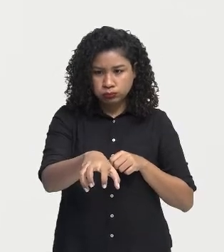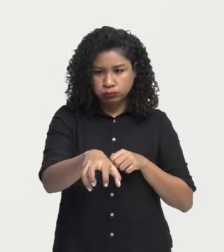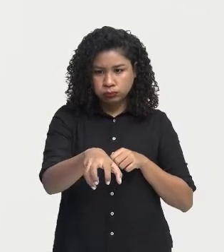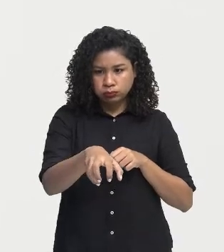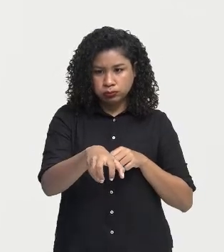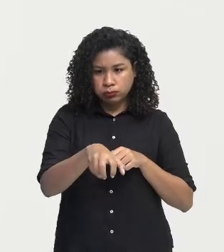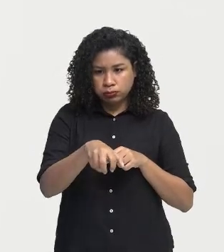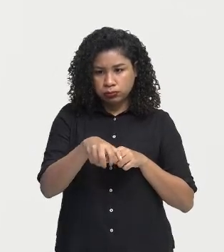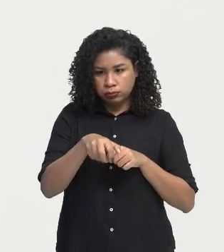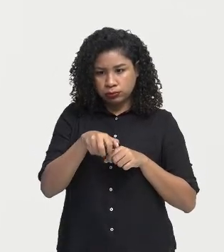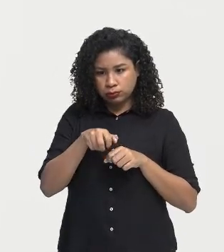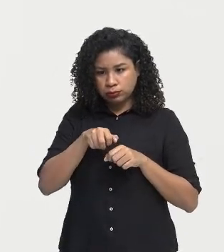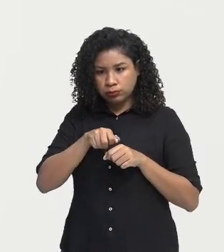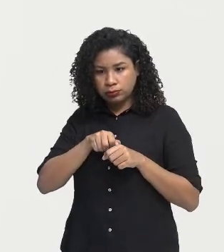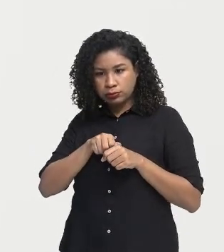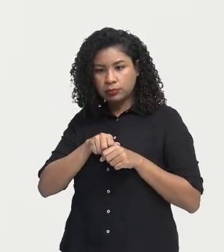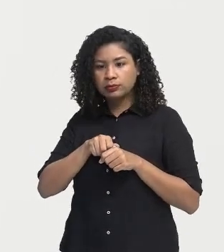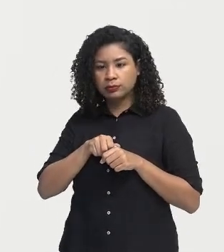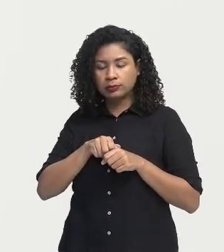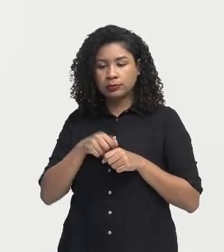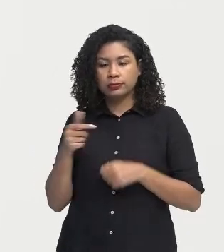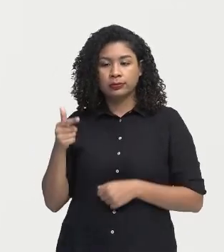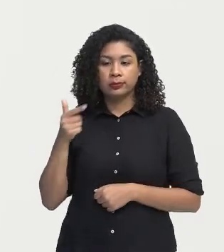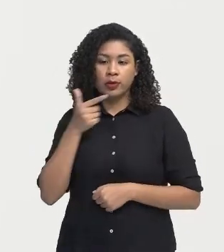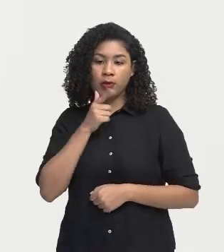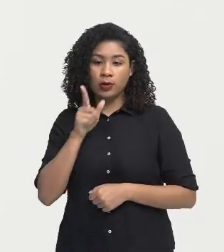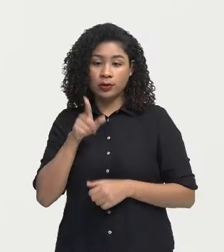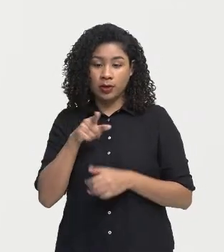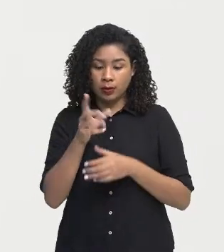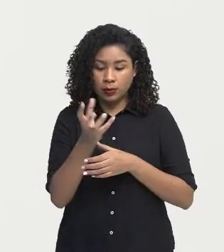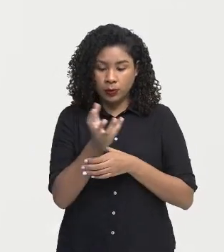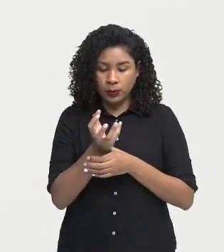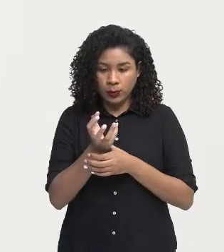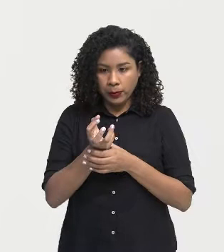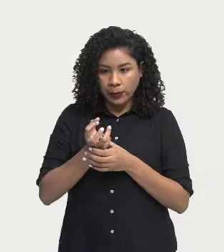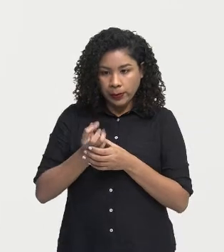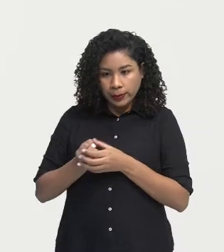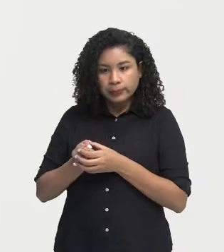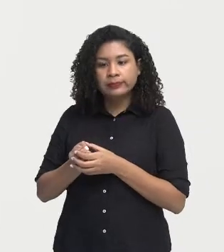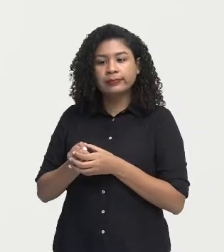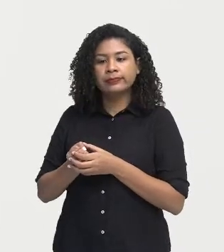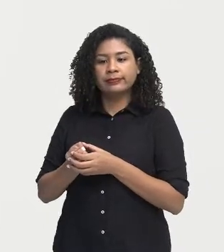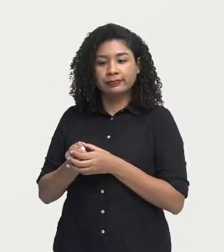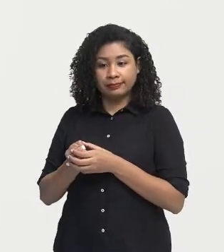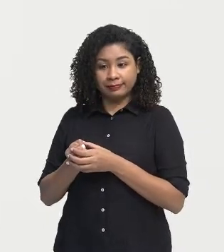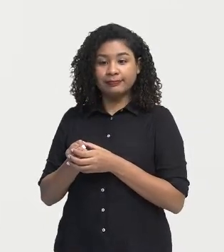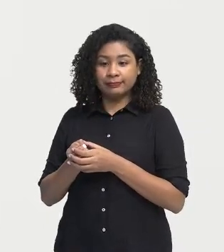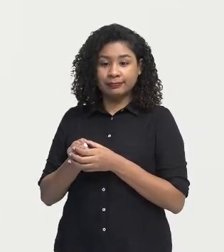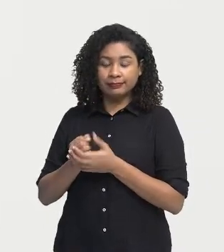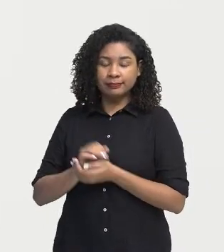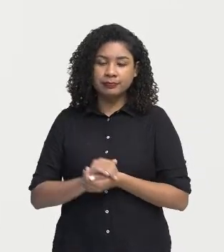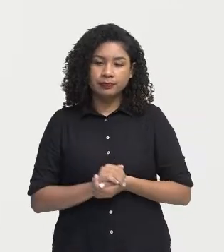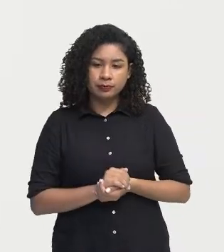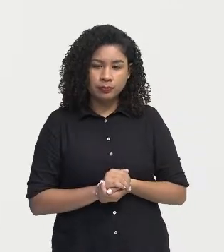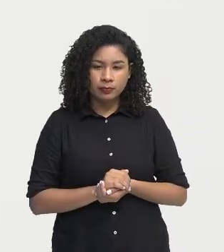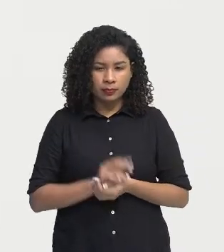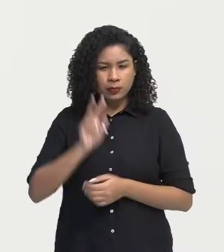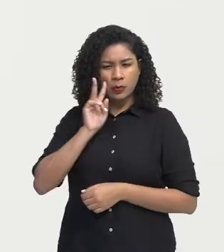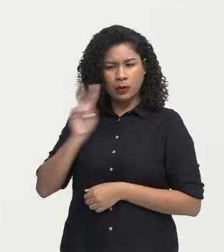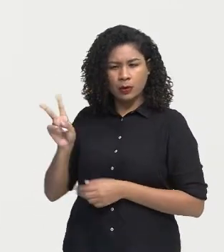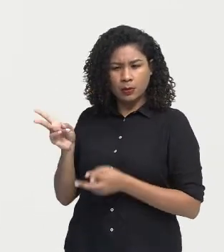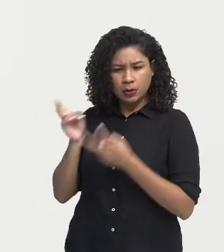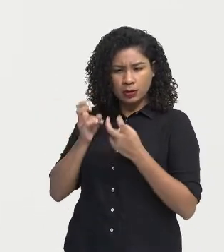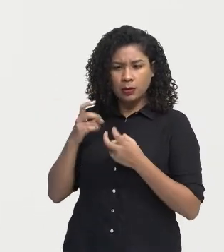englobar, ele ocorre o processo digestivo, onde ele vai digerir essa substância. Tá? Então, observa que aqui é uma célula